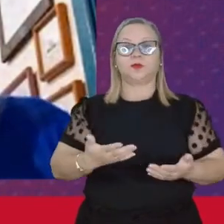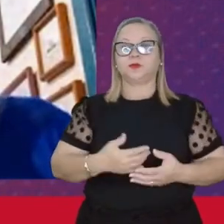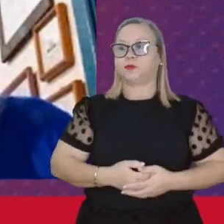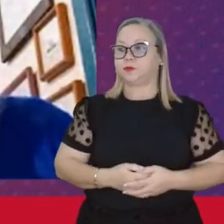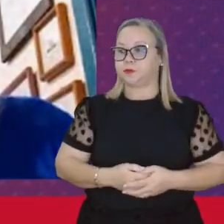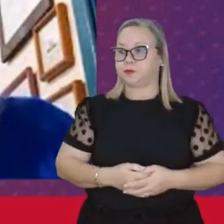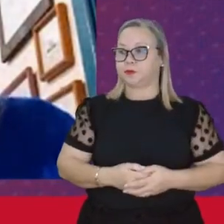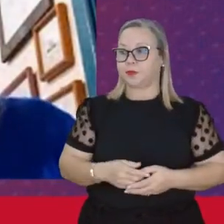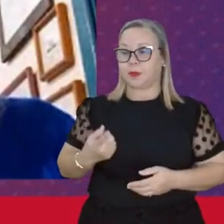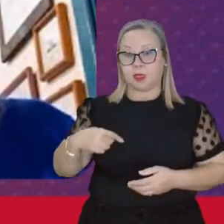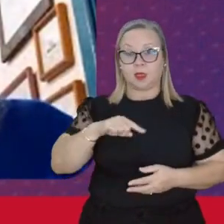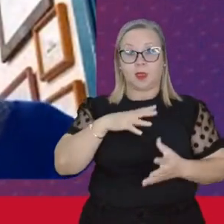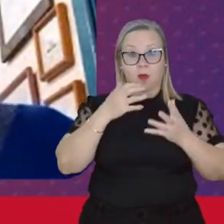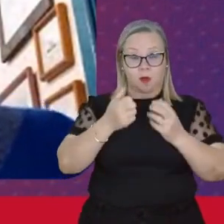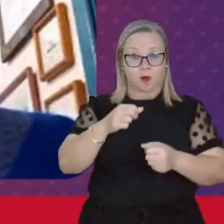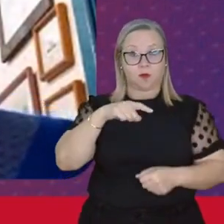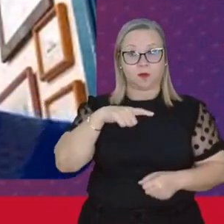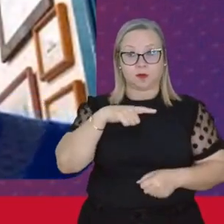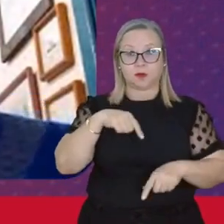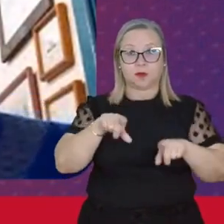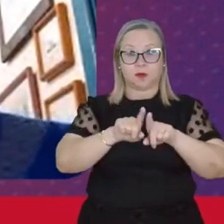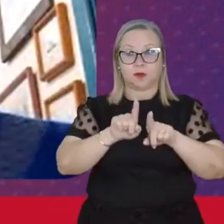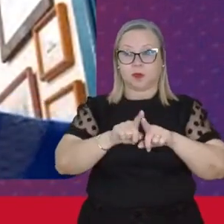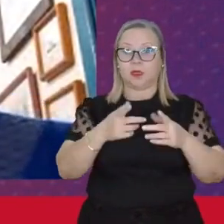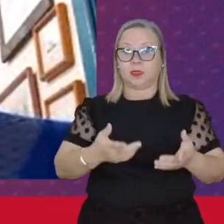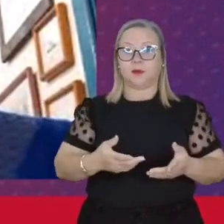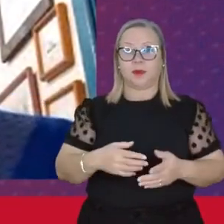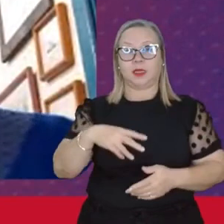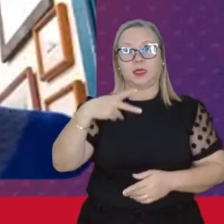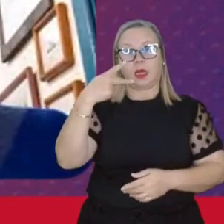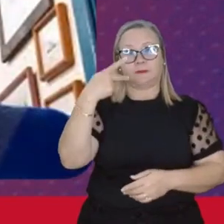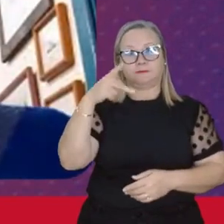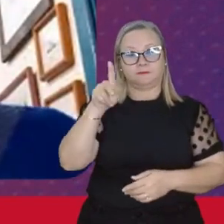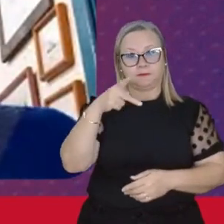E nós vamos ter na guerrilha do Araguaia, que